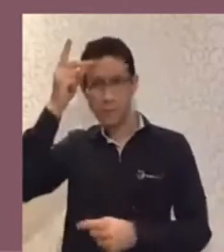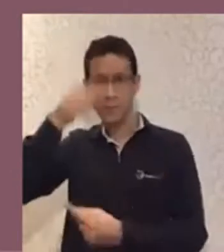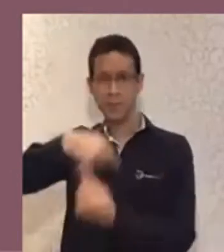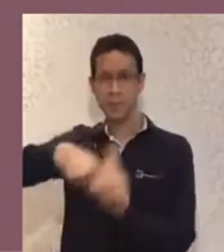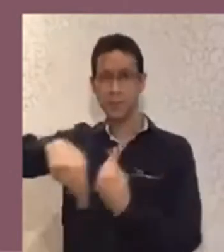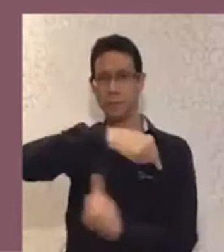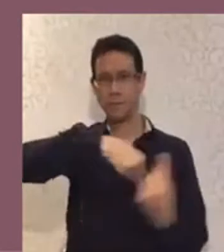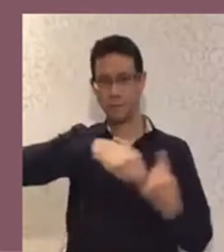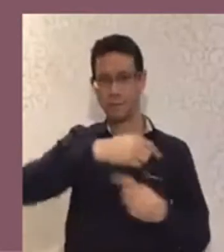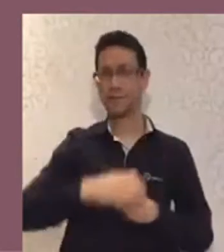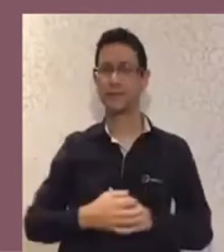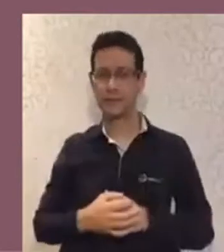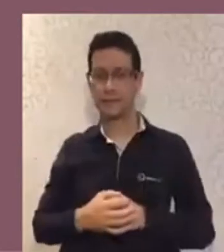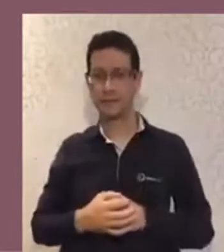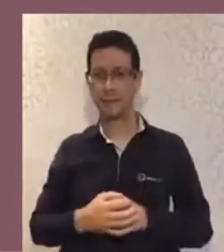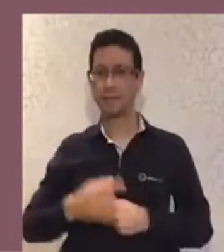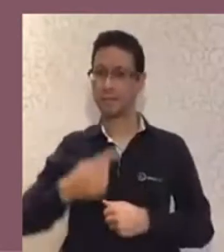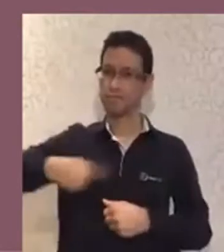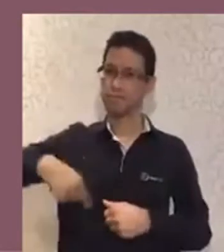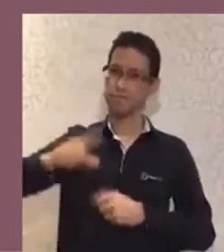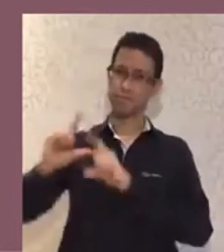Nós herdamos